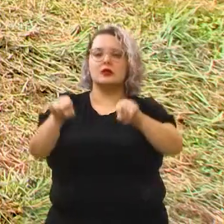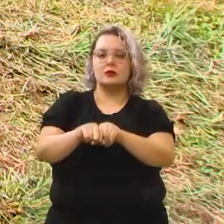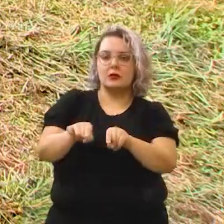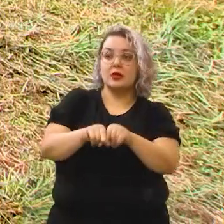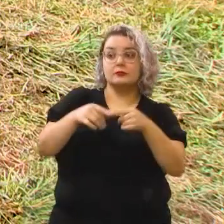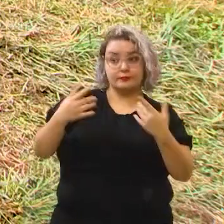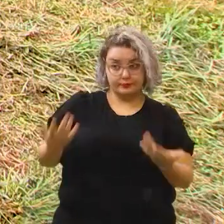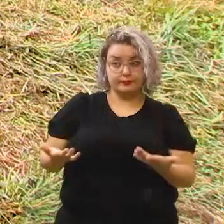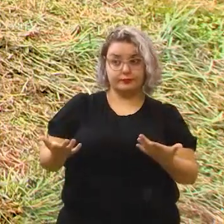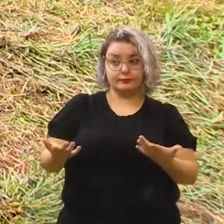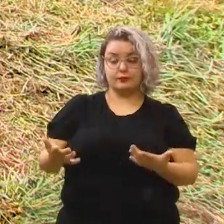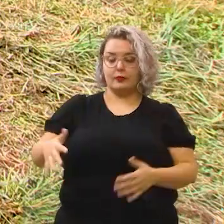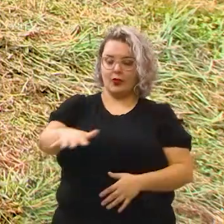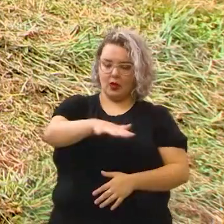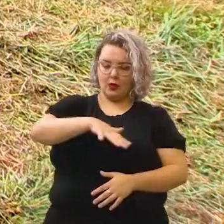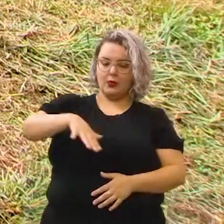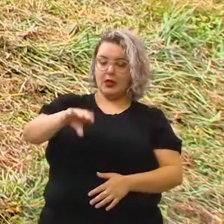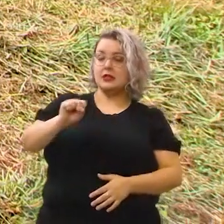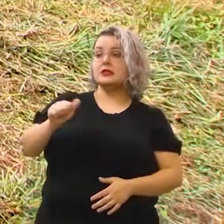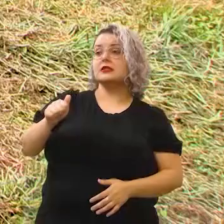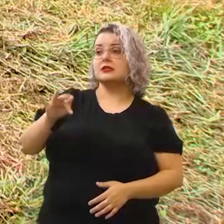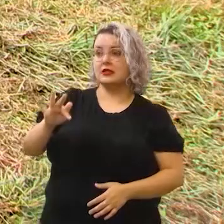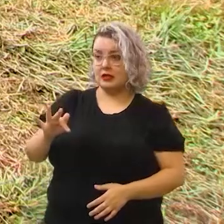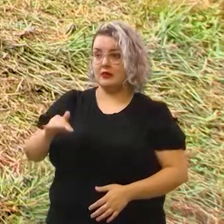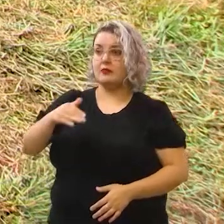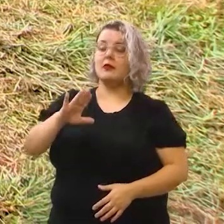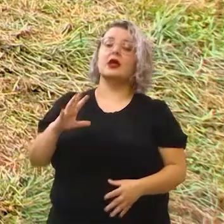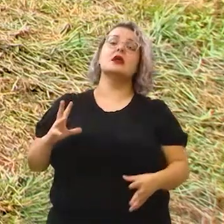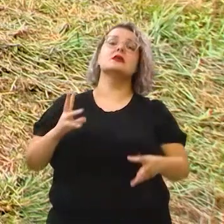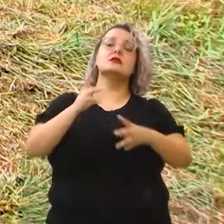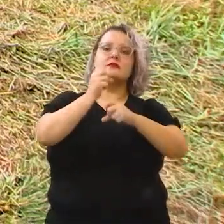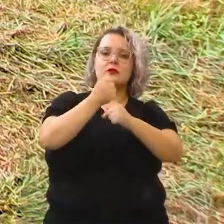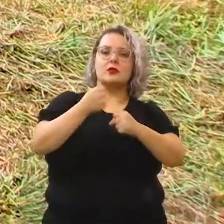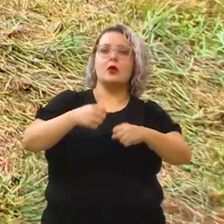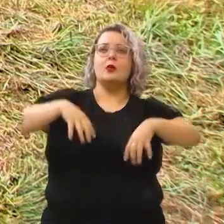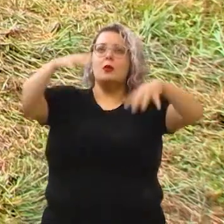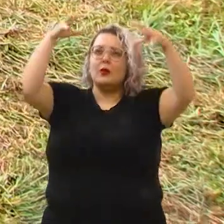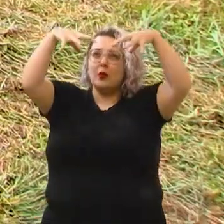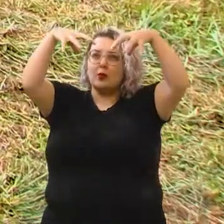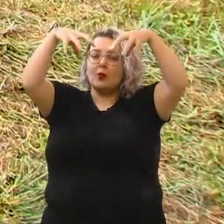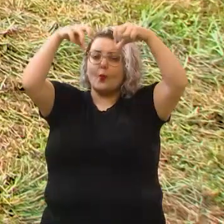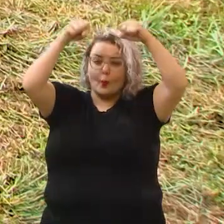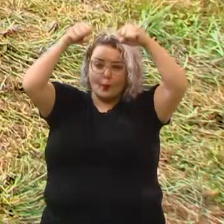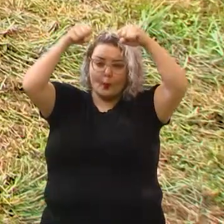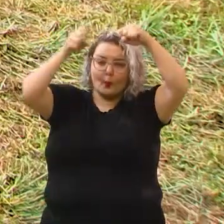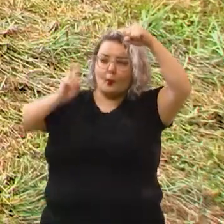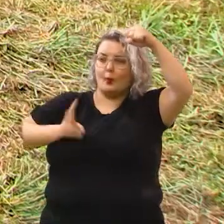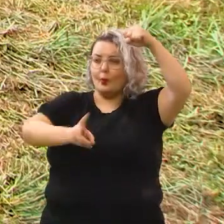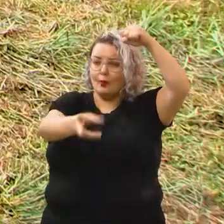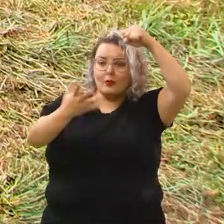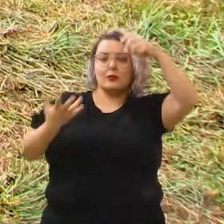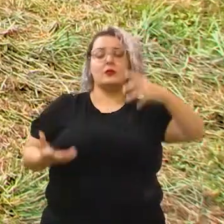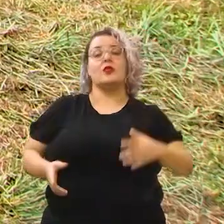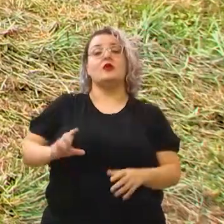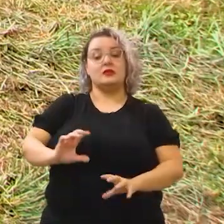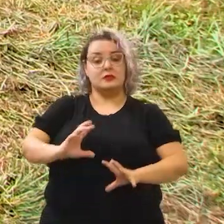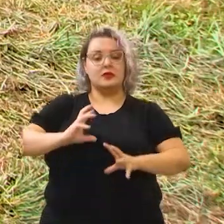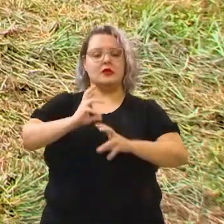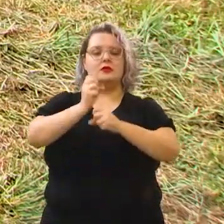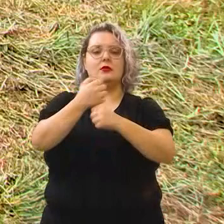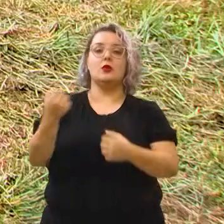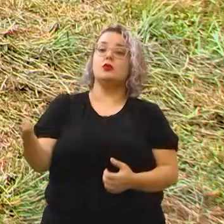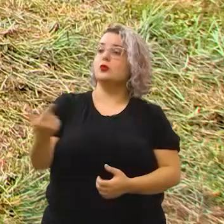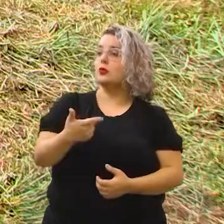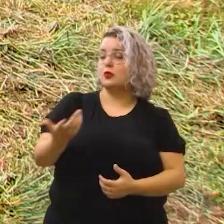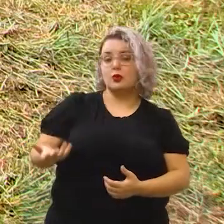climática, né? Então, uma área de SAF, ela vai ser mais resistente a uma seca prolongada, ela vai ser mais